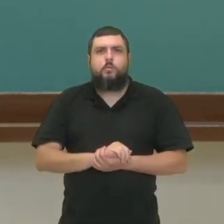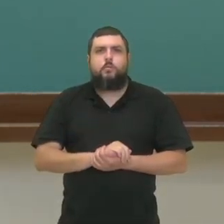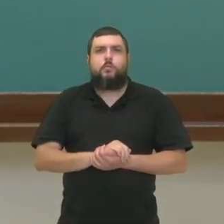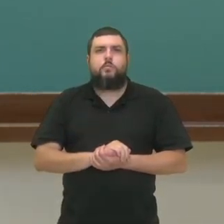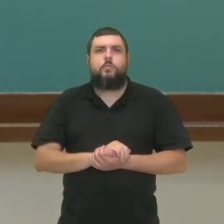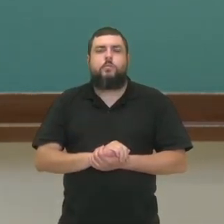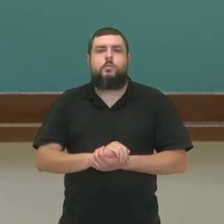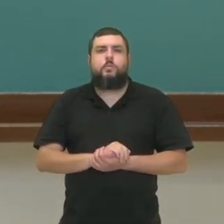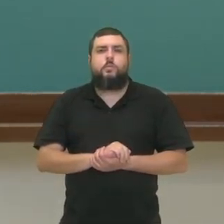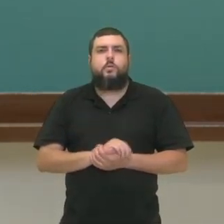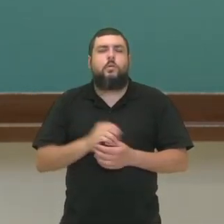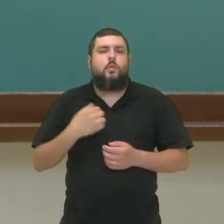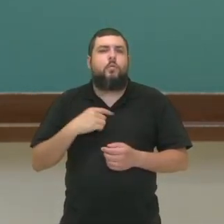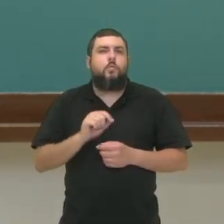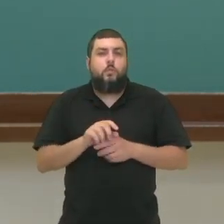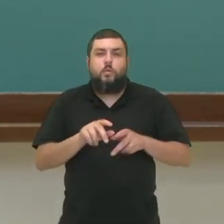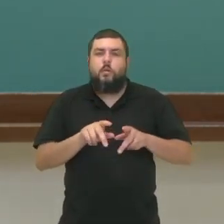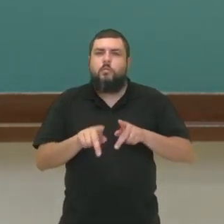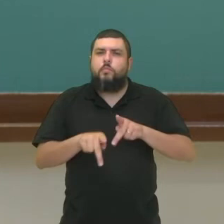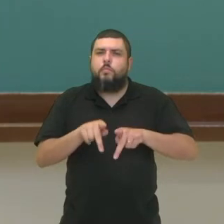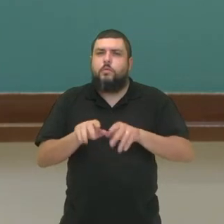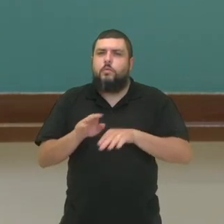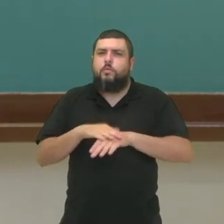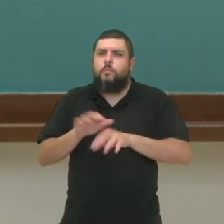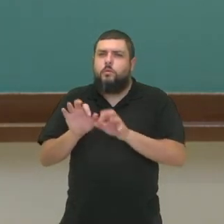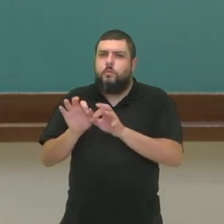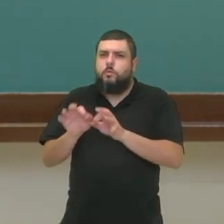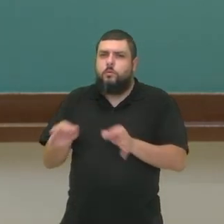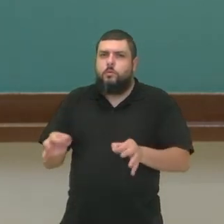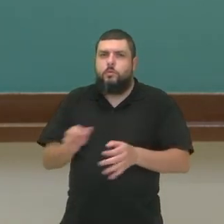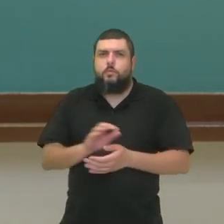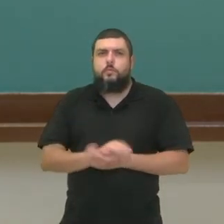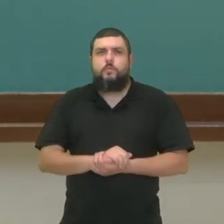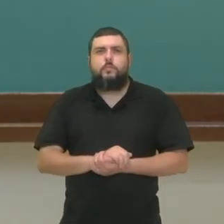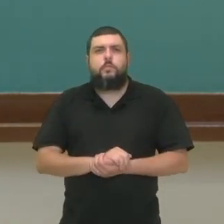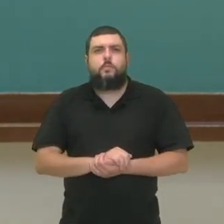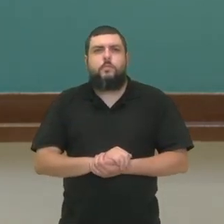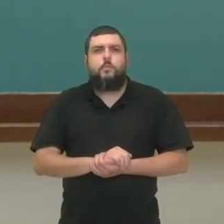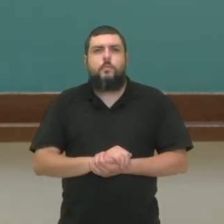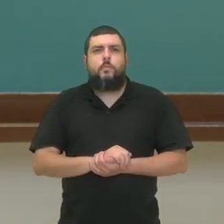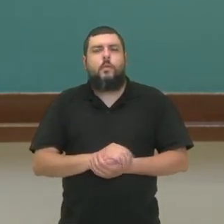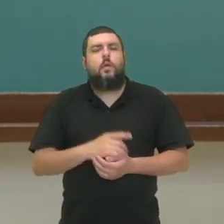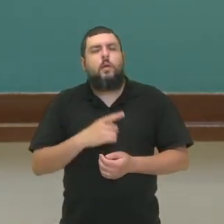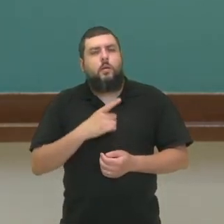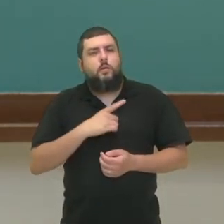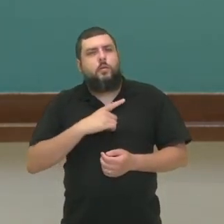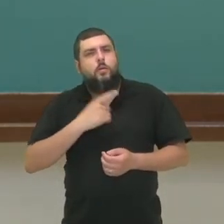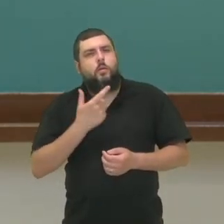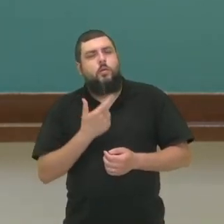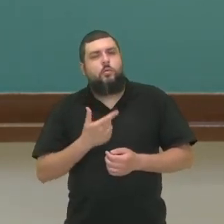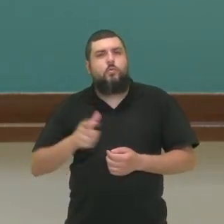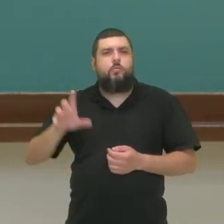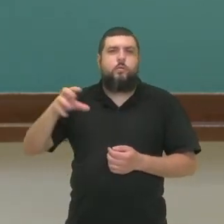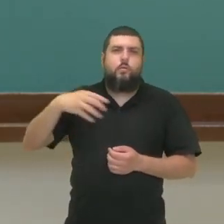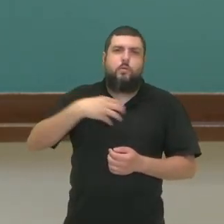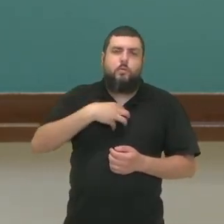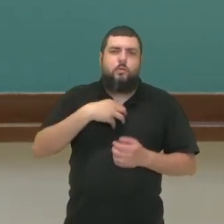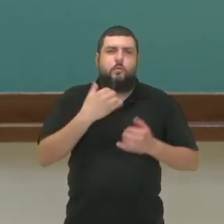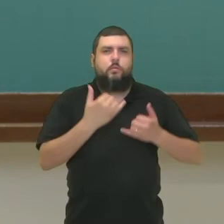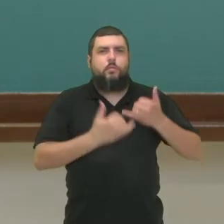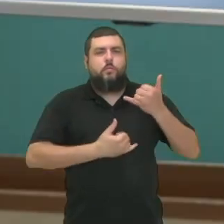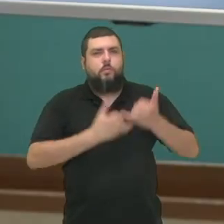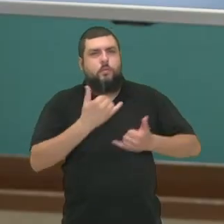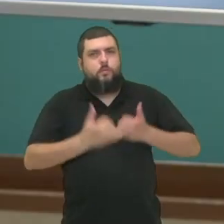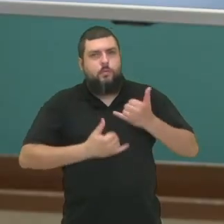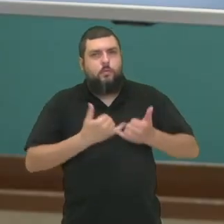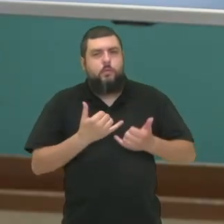entre a população mais humilde de Roma. Há outras formas de diversões que não fossem tão violentas, professor? Sim, e é essa que eu